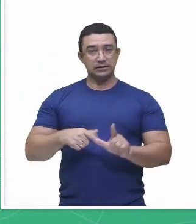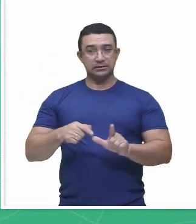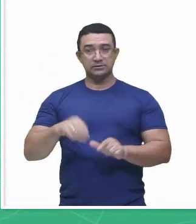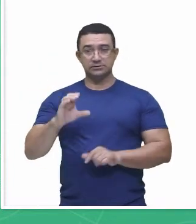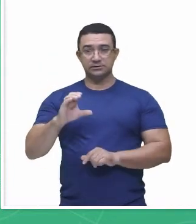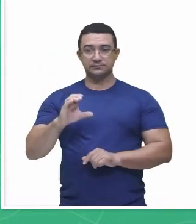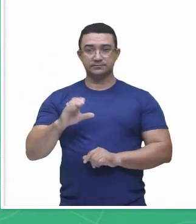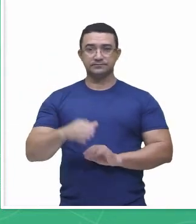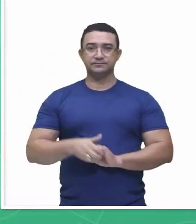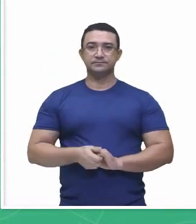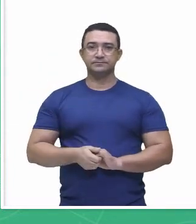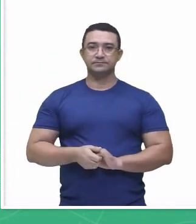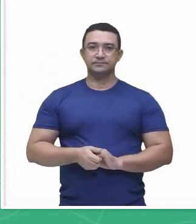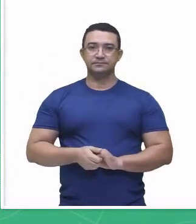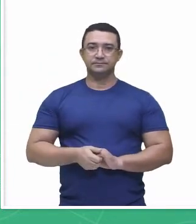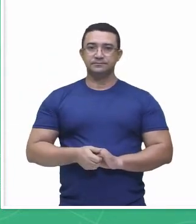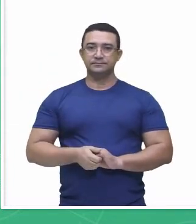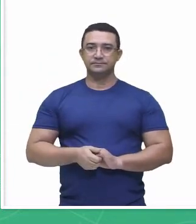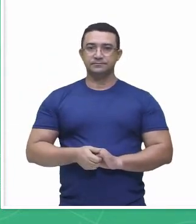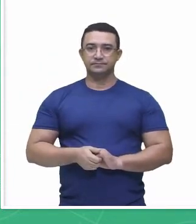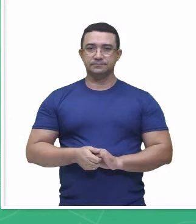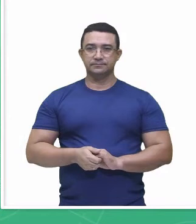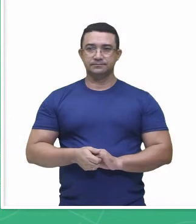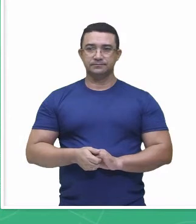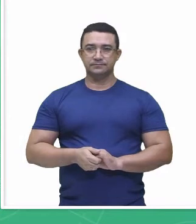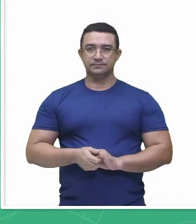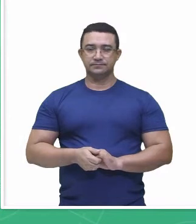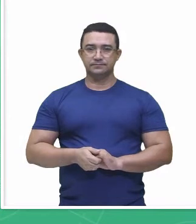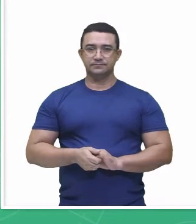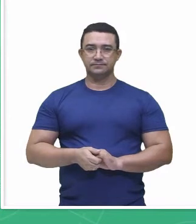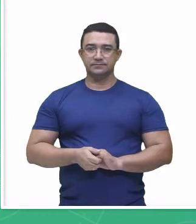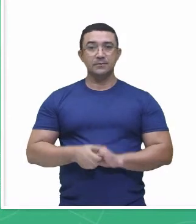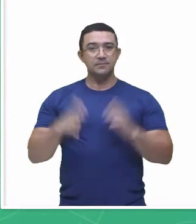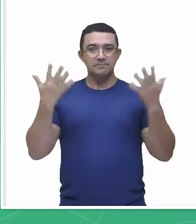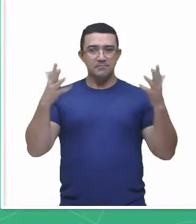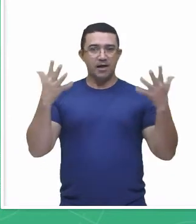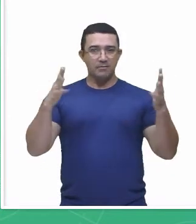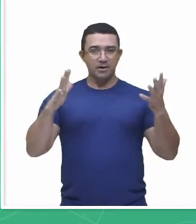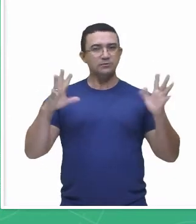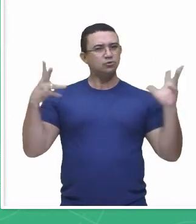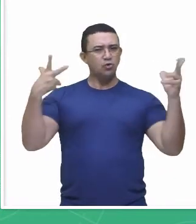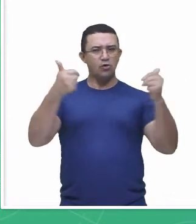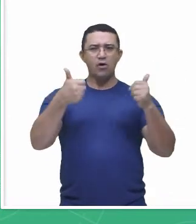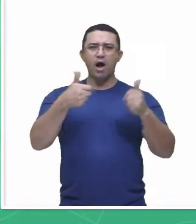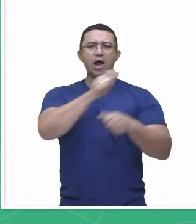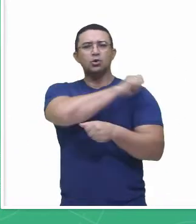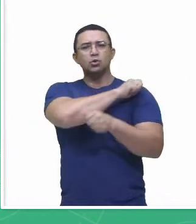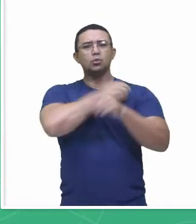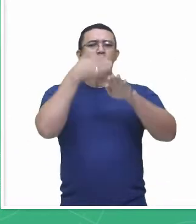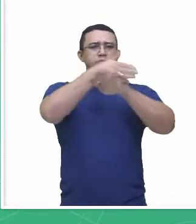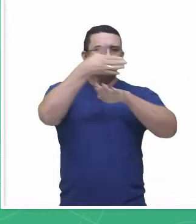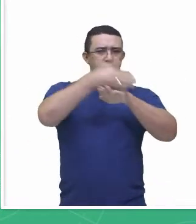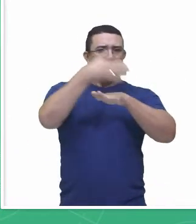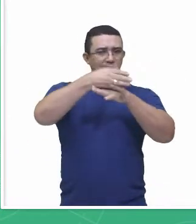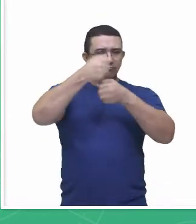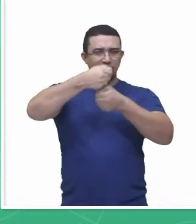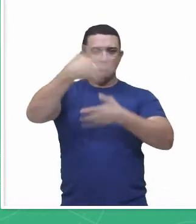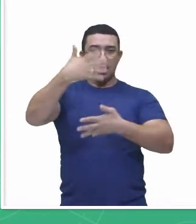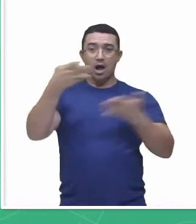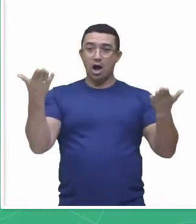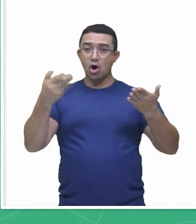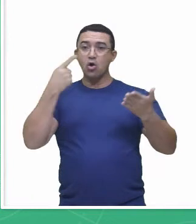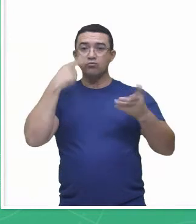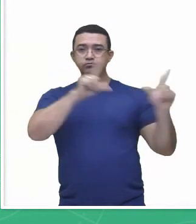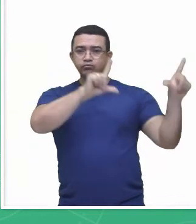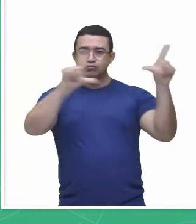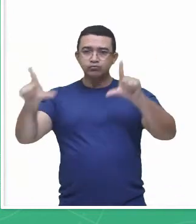final. Dizendo que é a letra C. Então, parabéns aí a todos os alunos que participaram, dando suas respostas. Agora, então, a gente vai ver